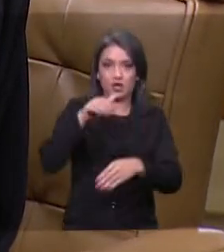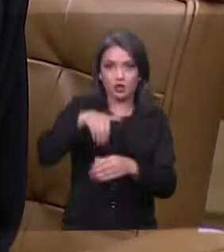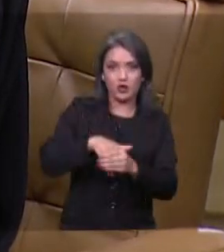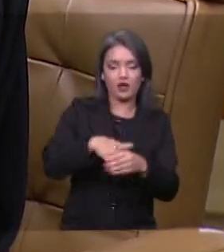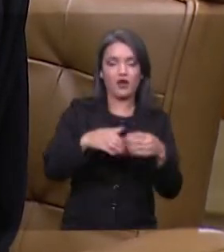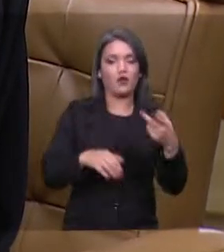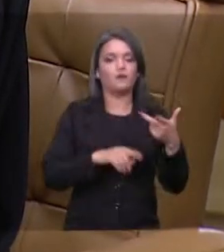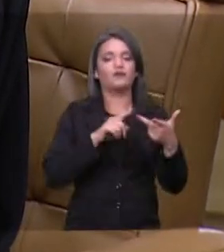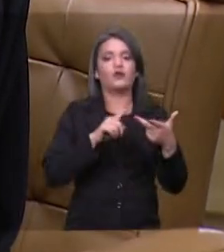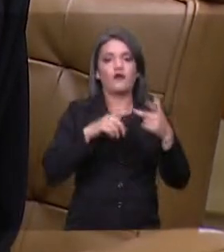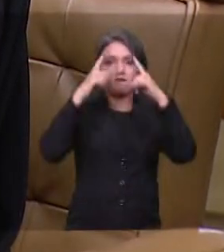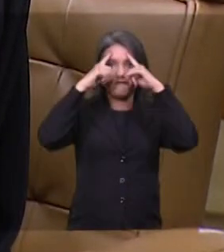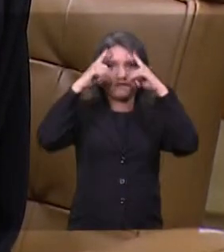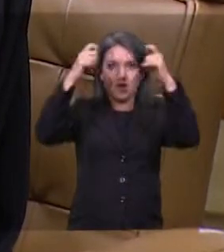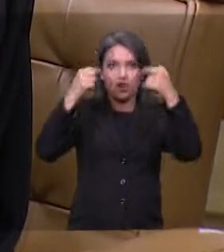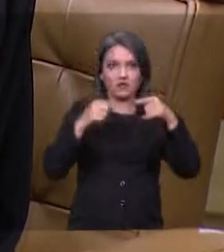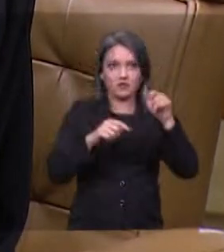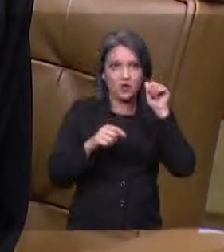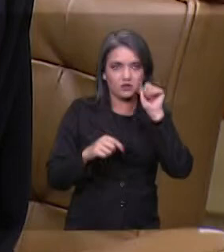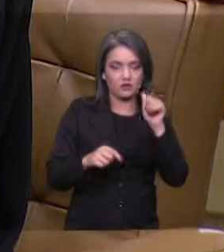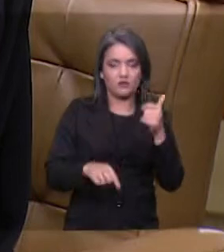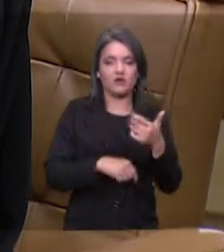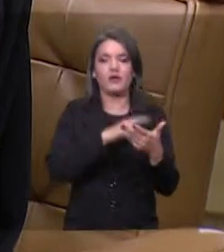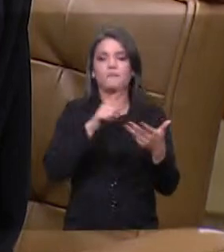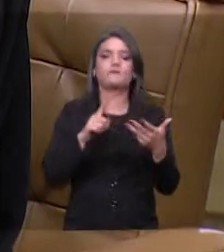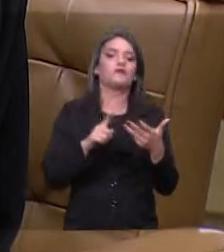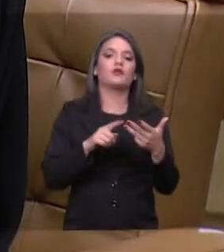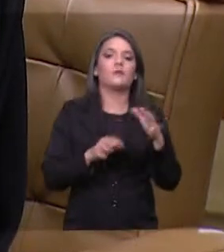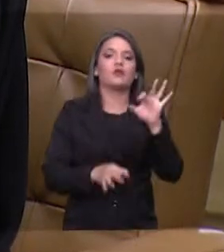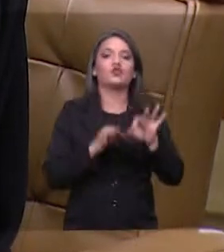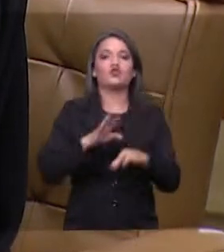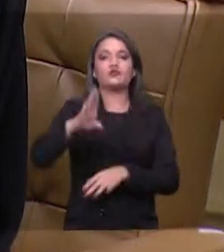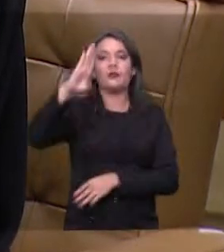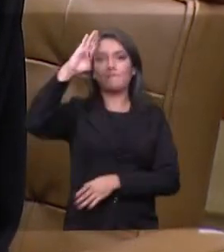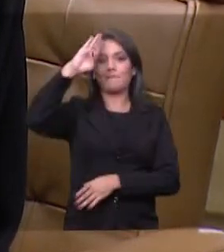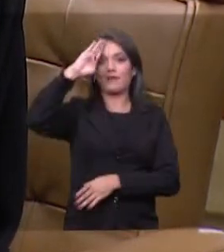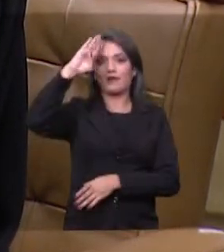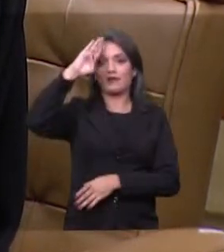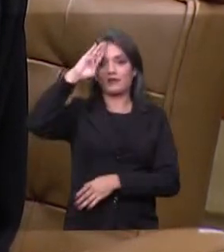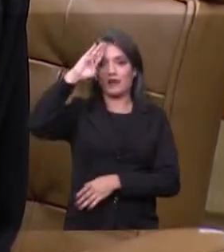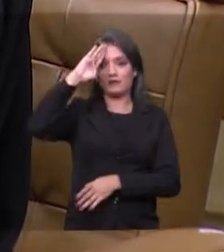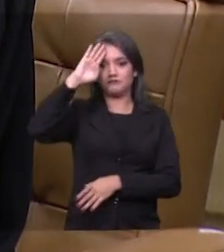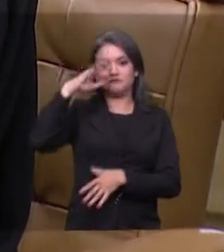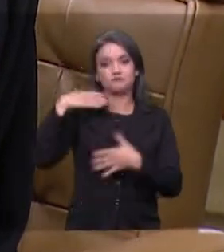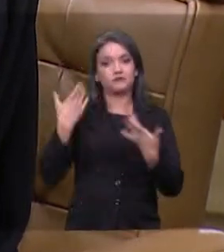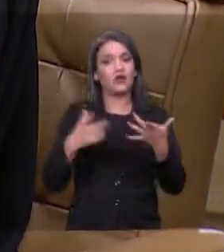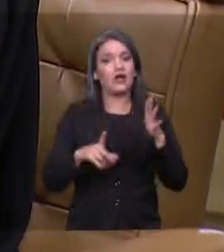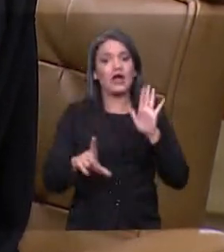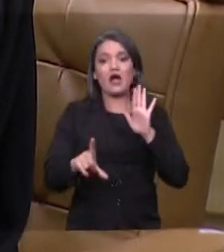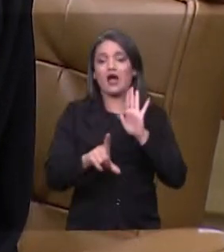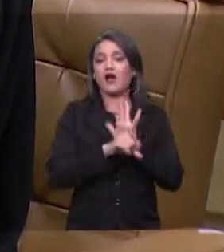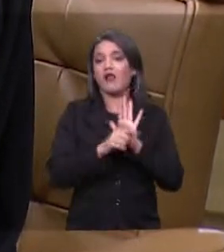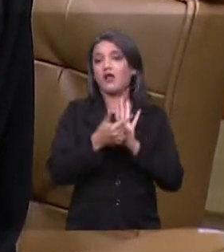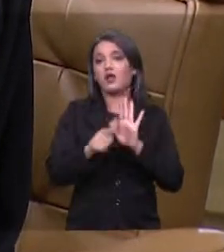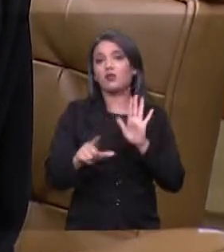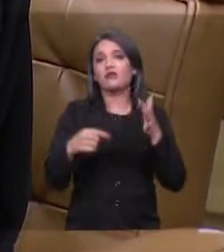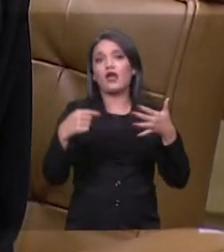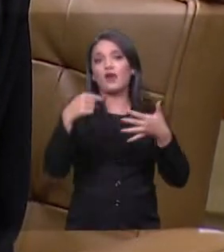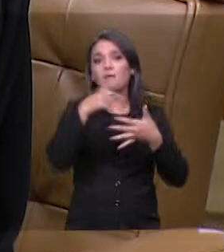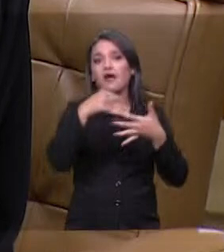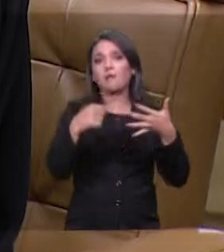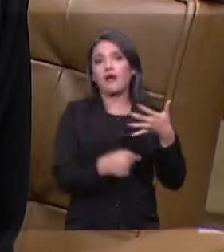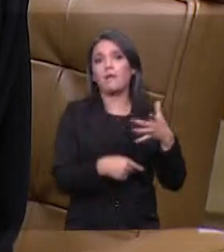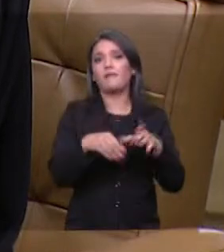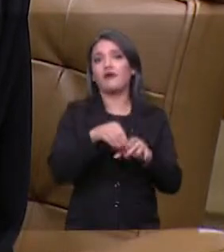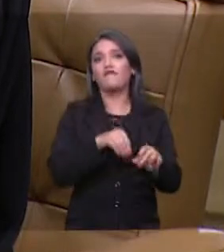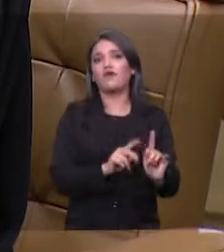casos de violência contra a mulher e ainda na Justiça Militar. A lei não fez qualquer distinção.